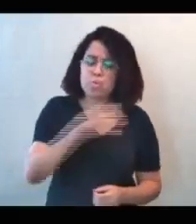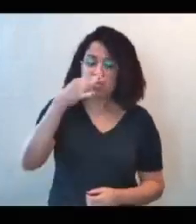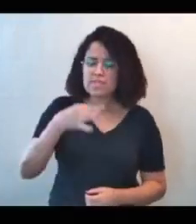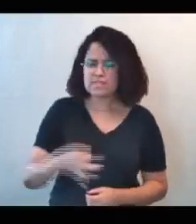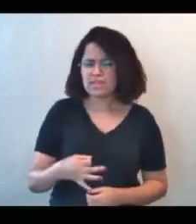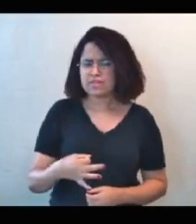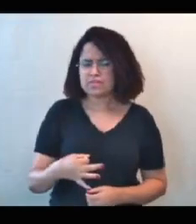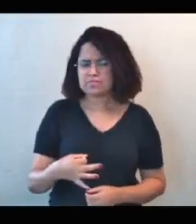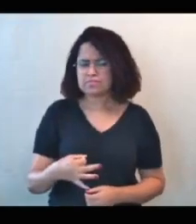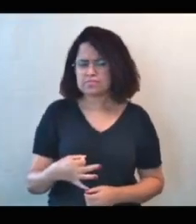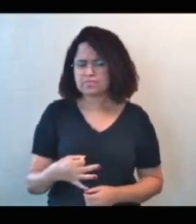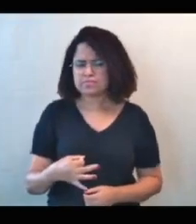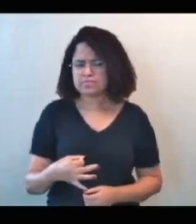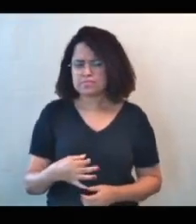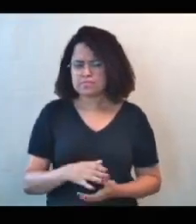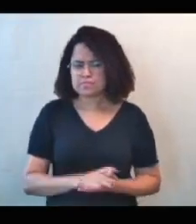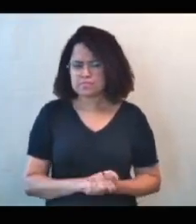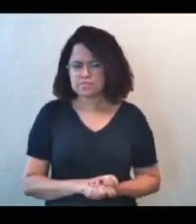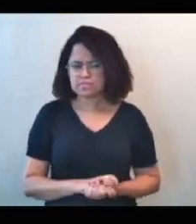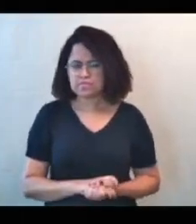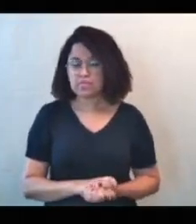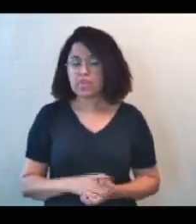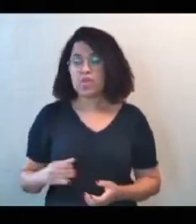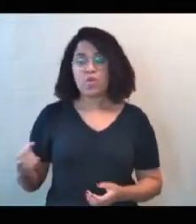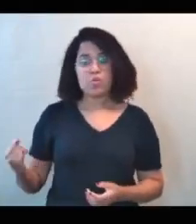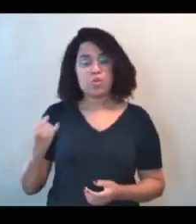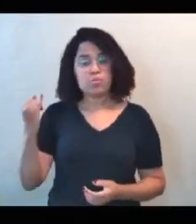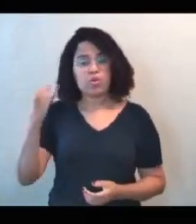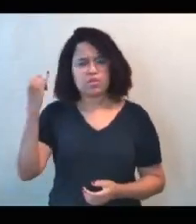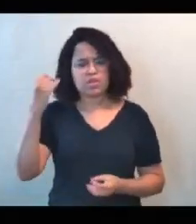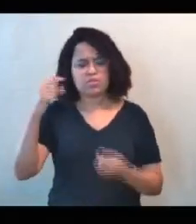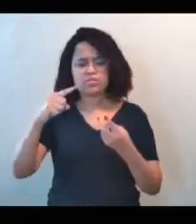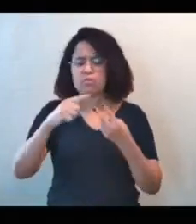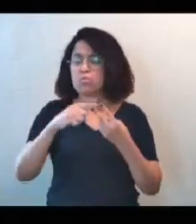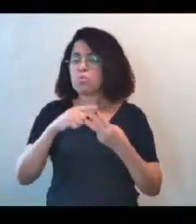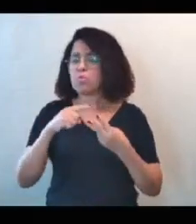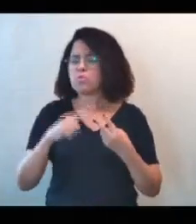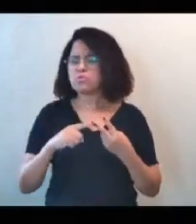Uau, vereadora, o importante são duas coisas.